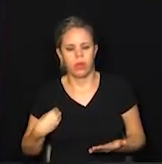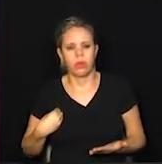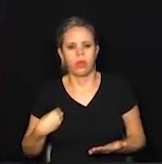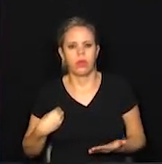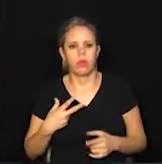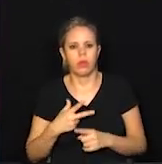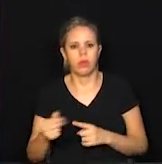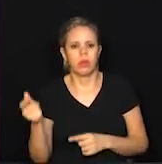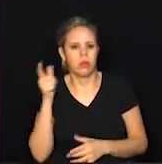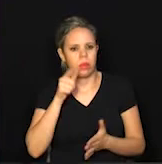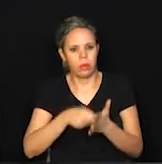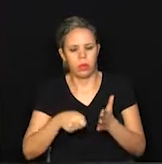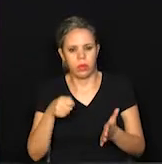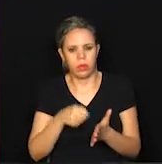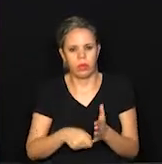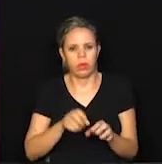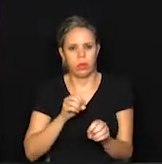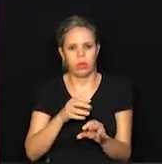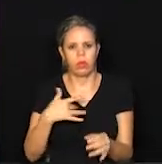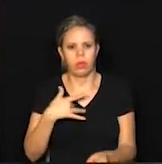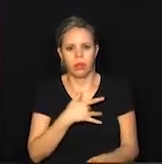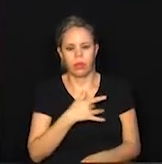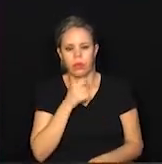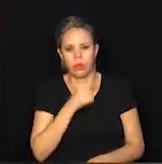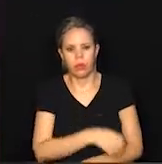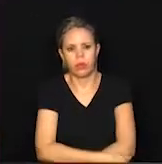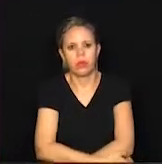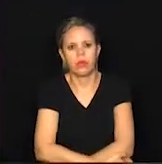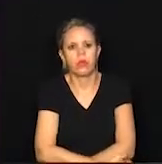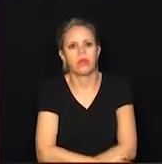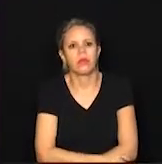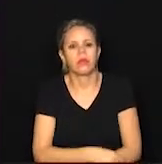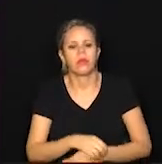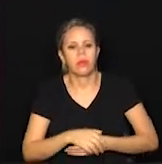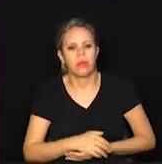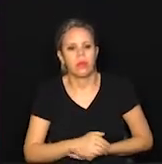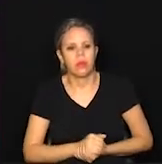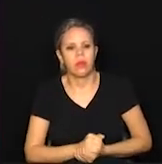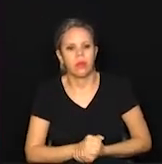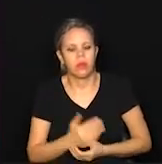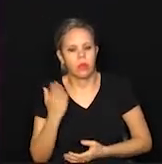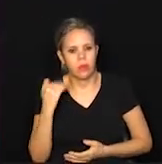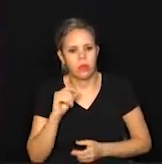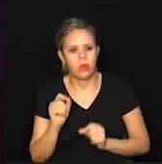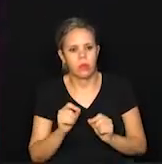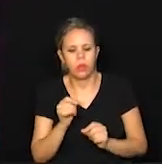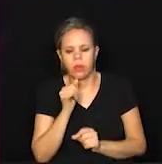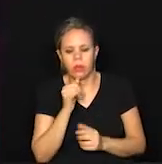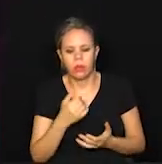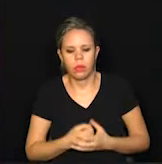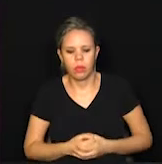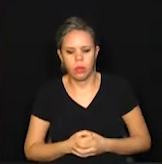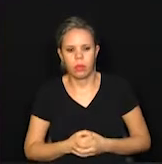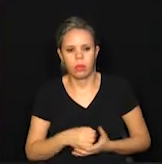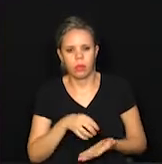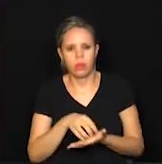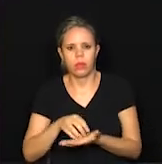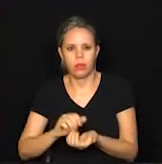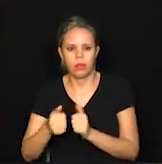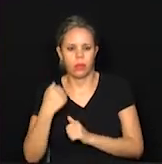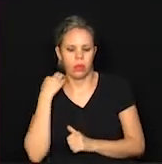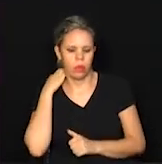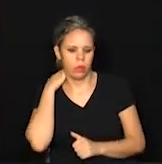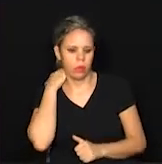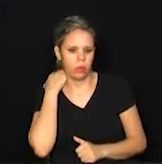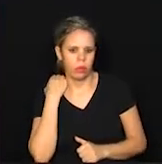heroicamente conseguindo manter a educação e saúde ainda. Então a gente sabe muito bem que o setor de esportes é um